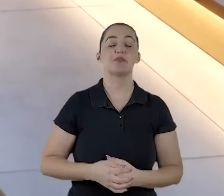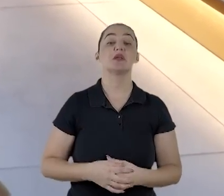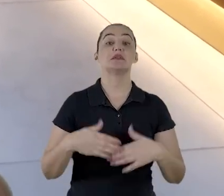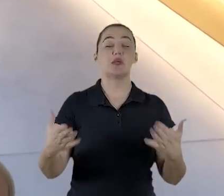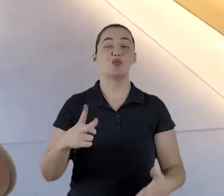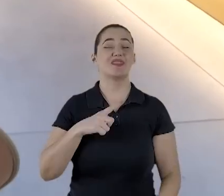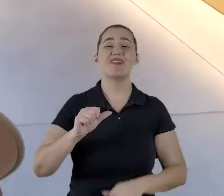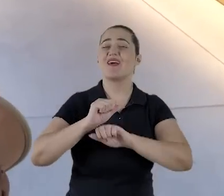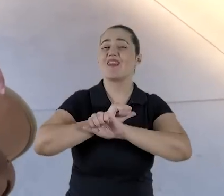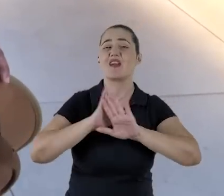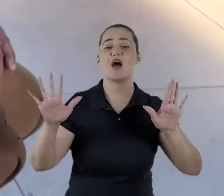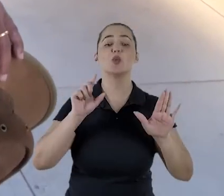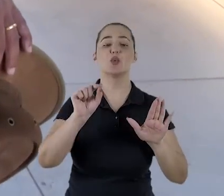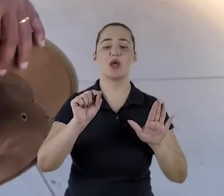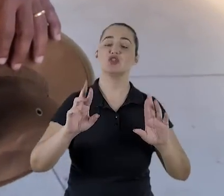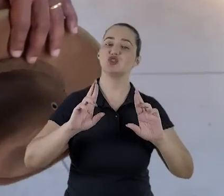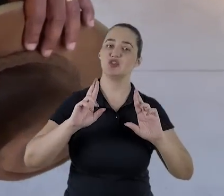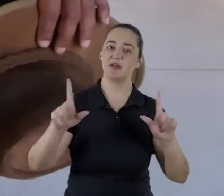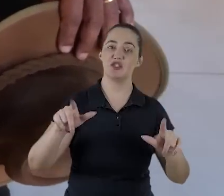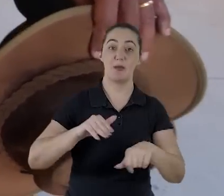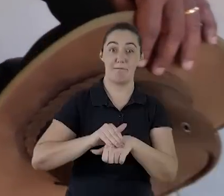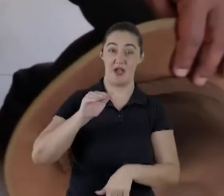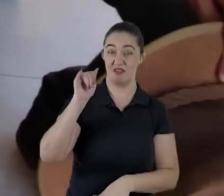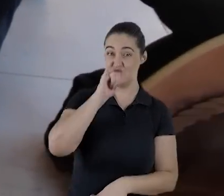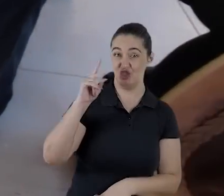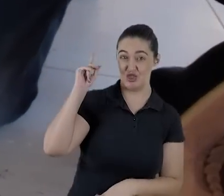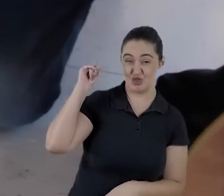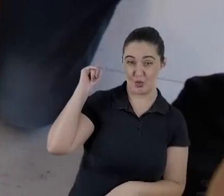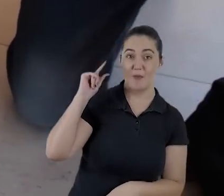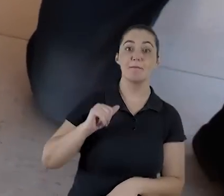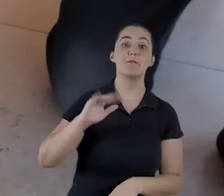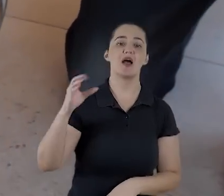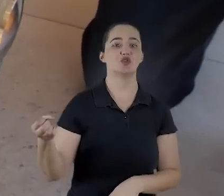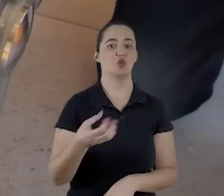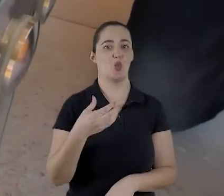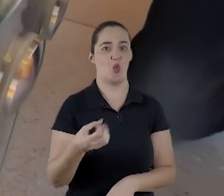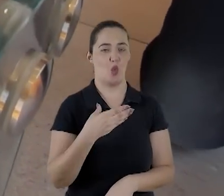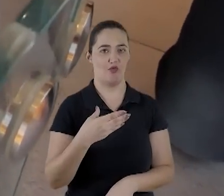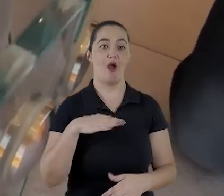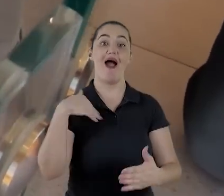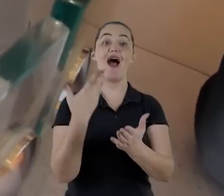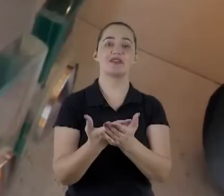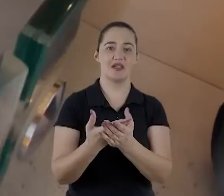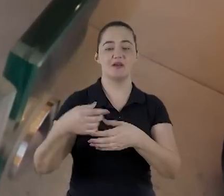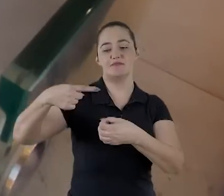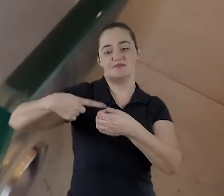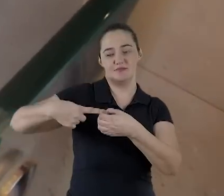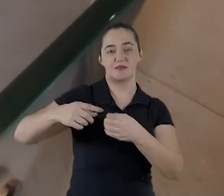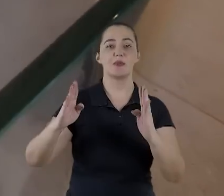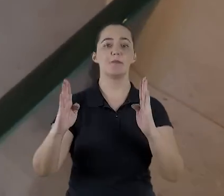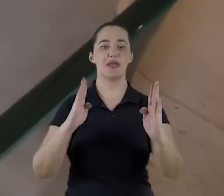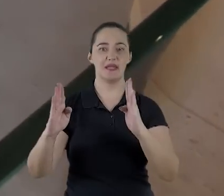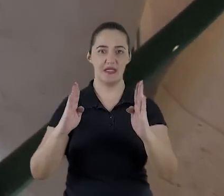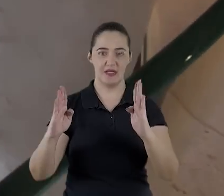aqui você tem claramente a distinção entre o que é mais antigo e o que é mais recente, até